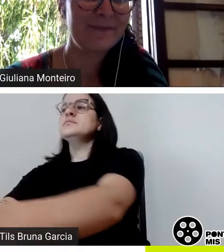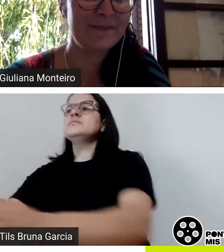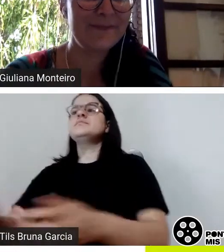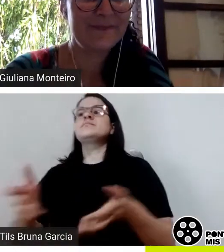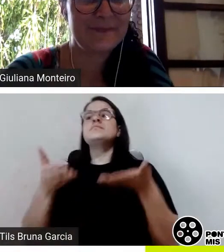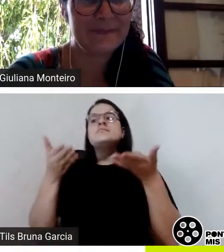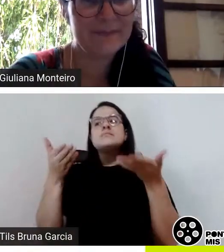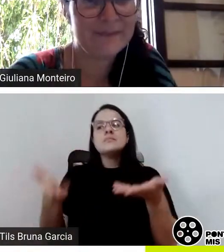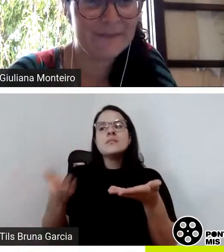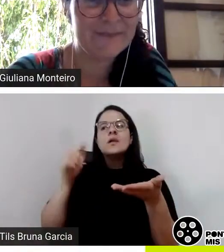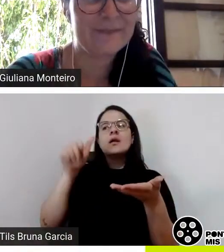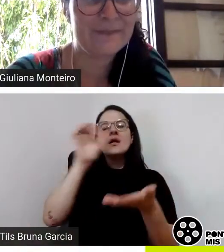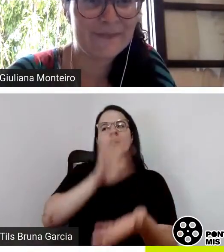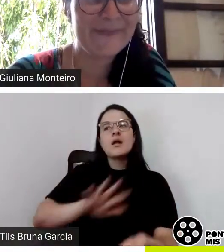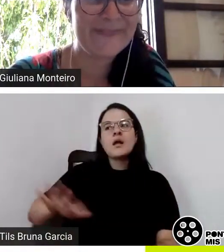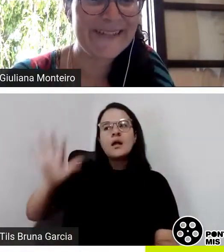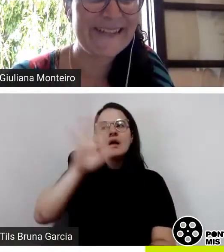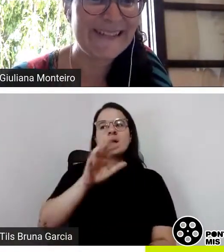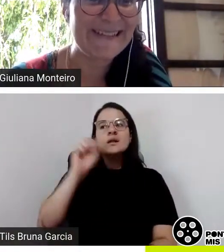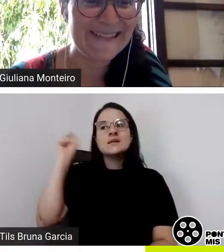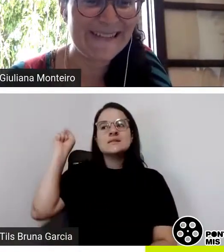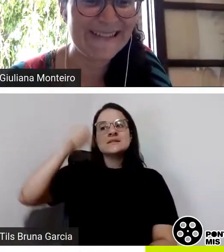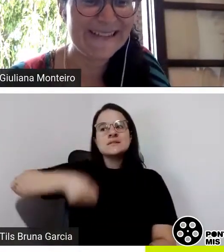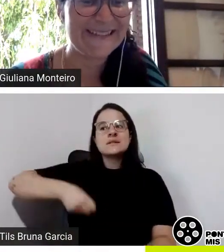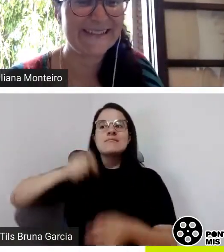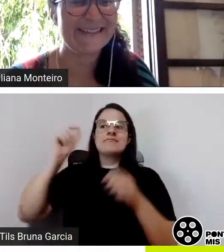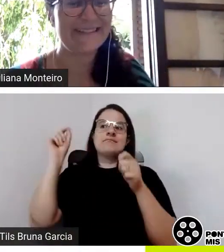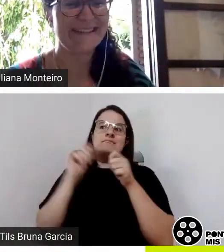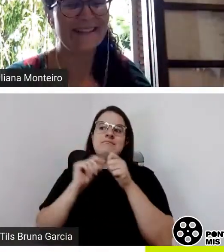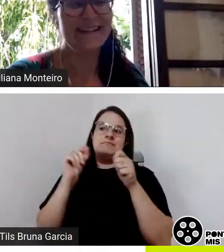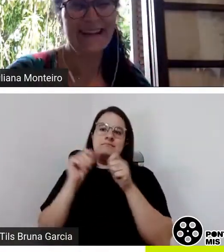um pouco de talento não faz mal a ninguém.